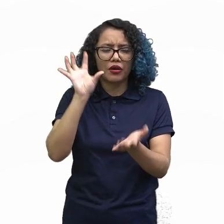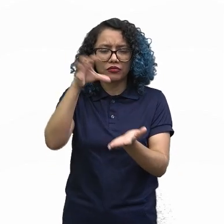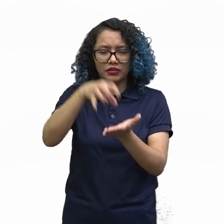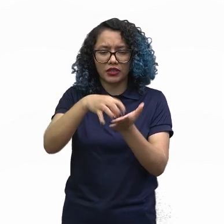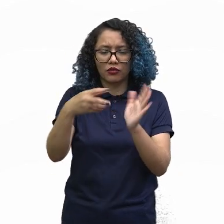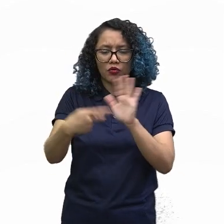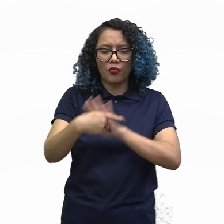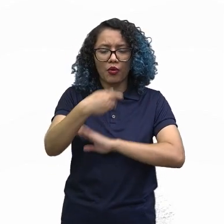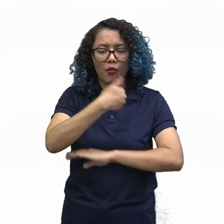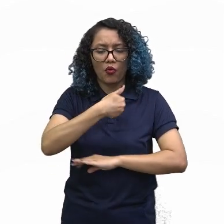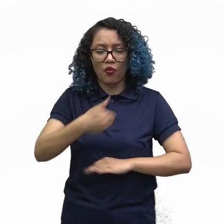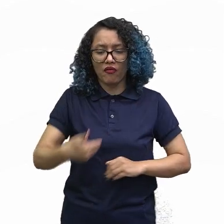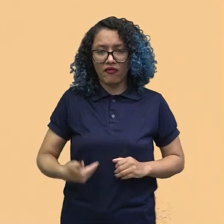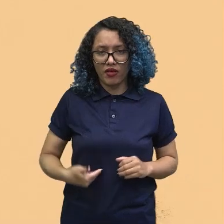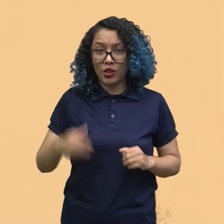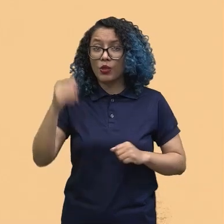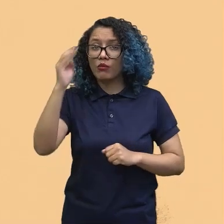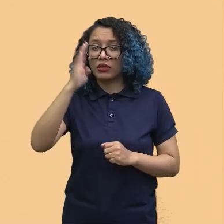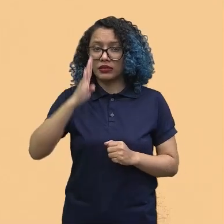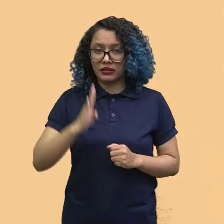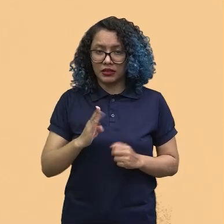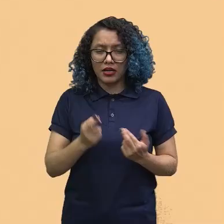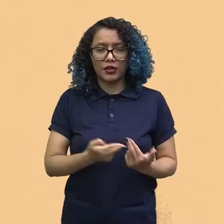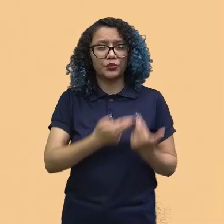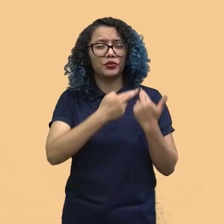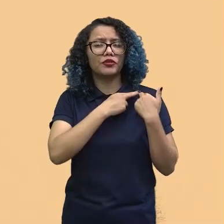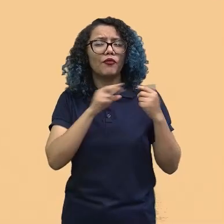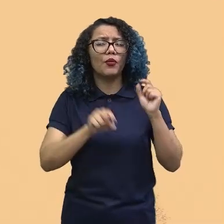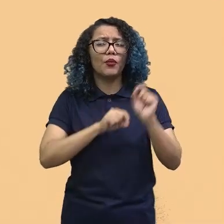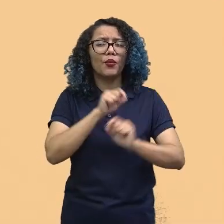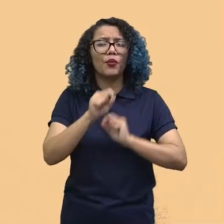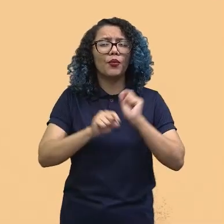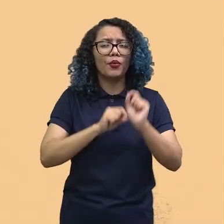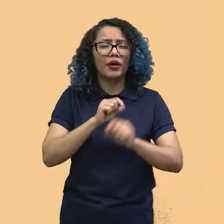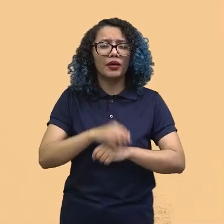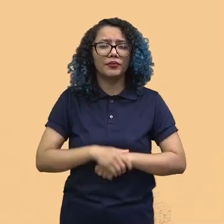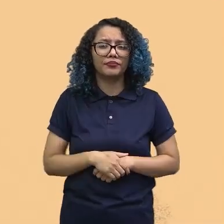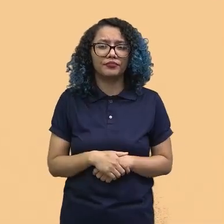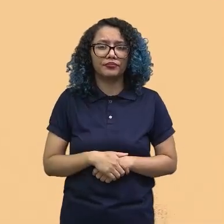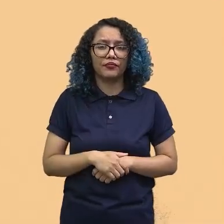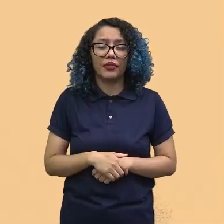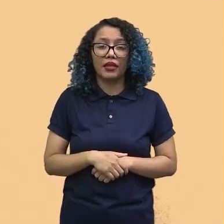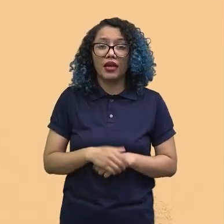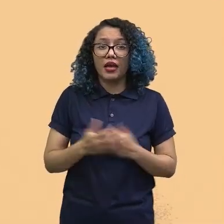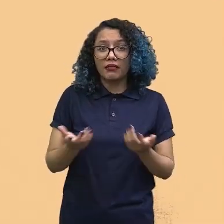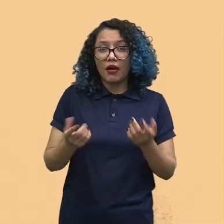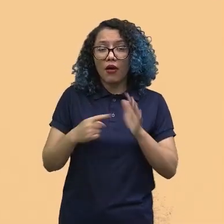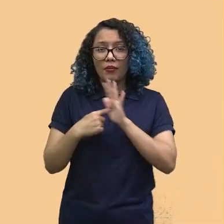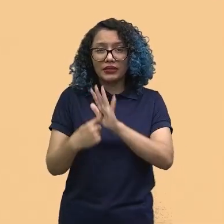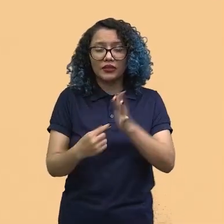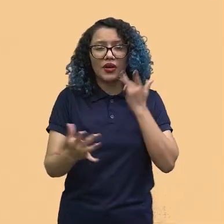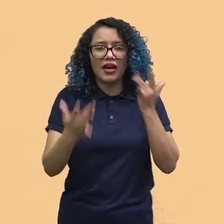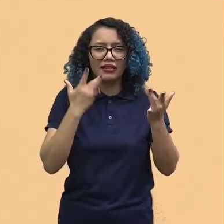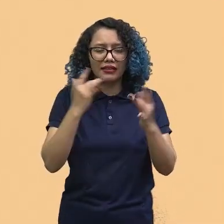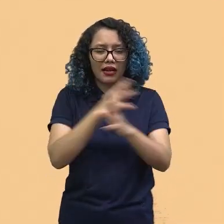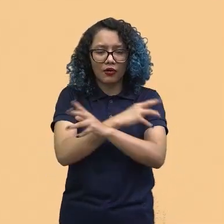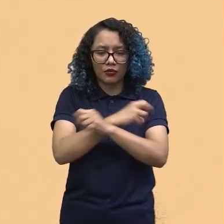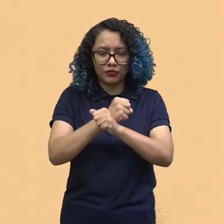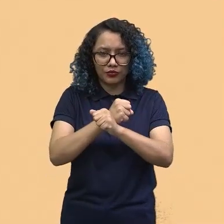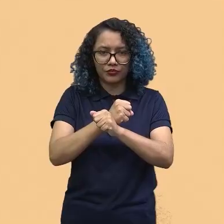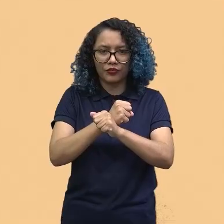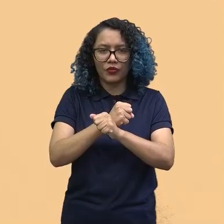do governo brasileiro responsável por censurar peças teatrais, de um modo geral, eliminar